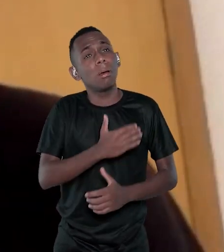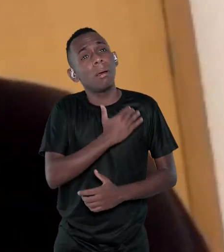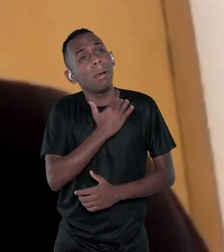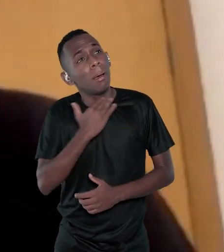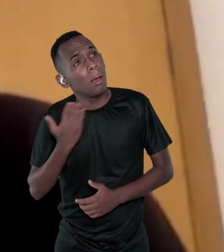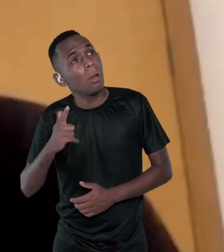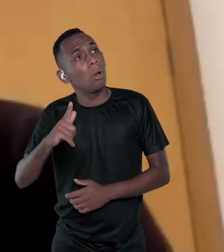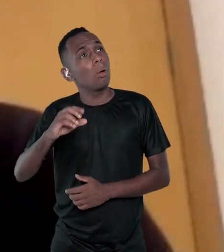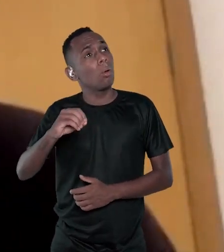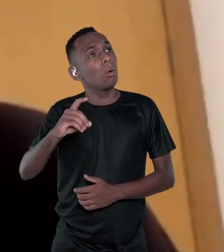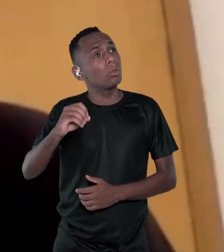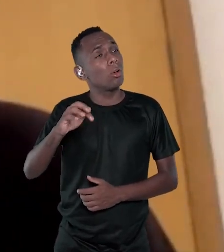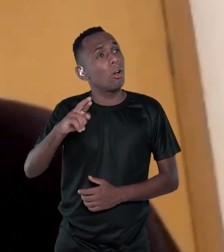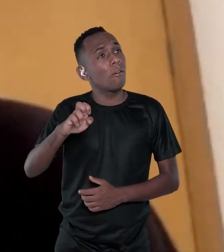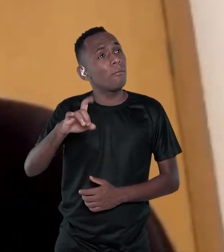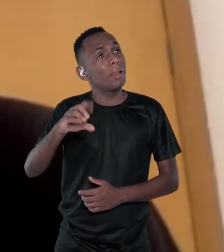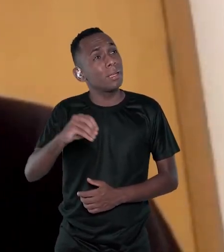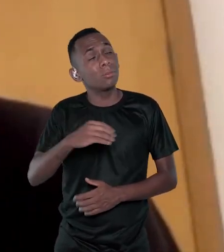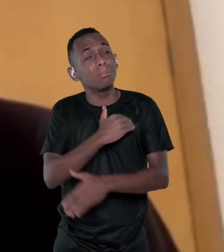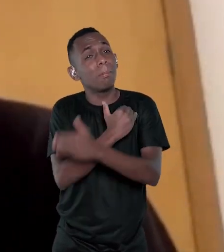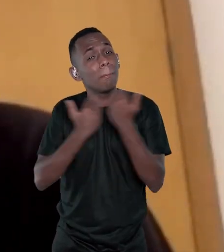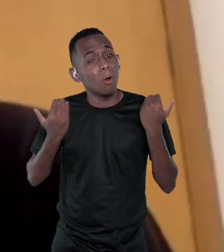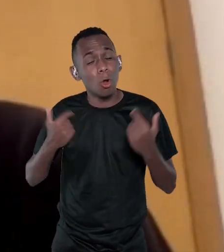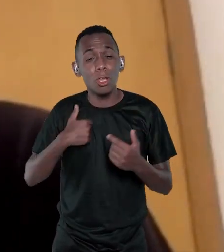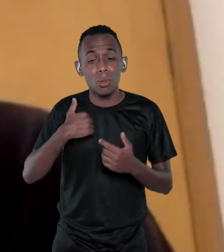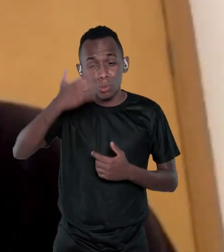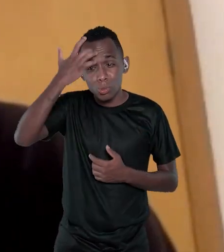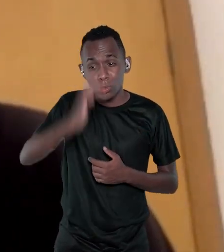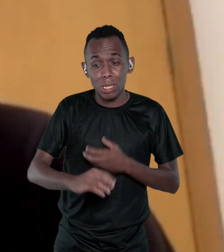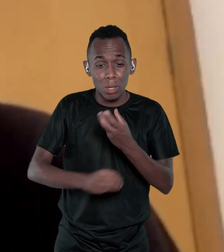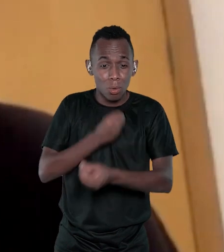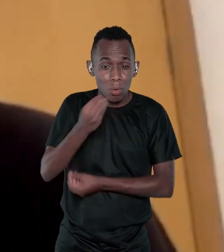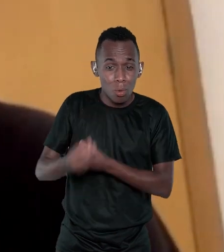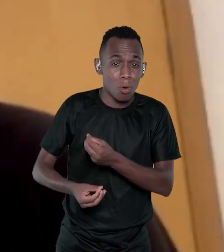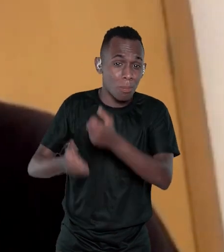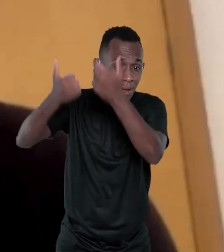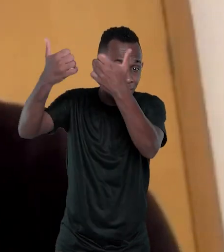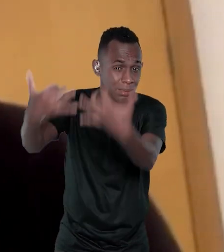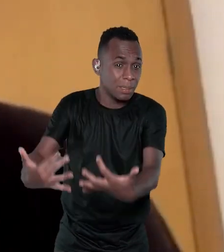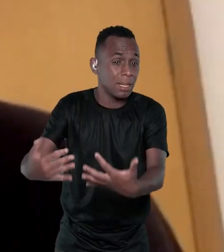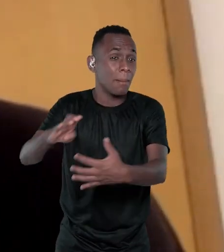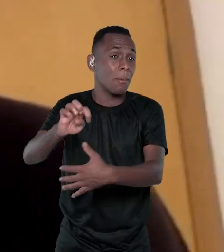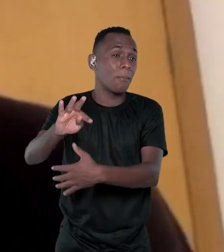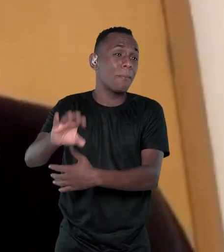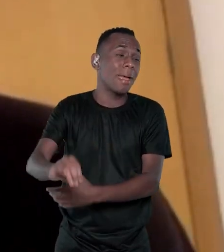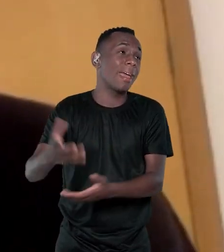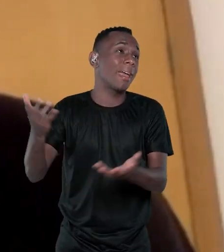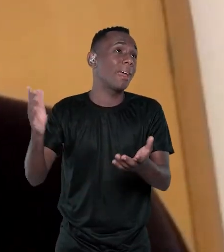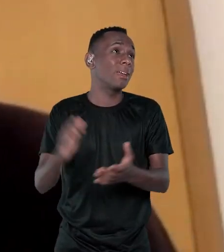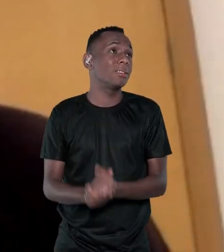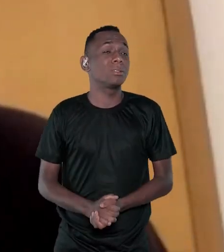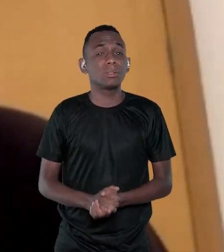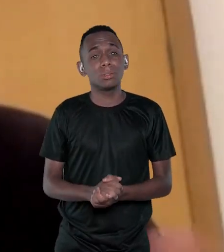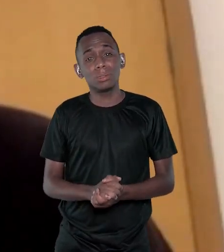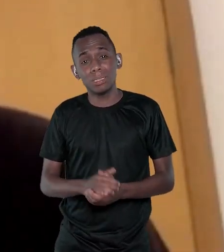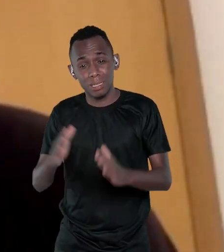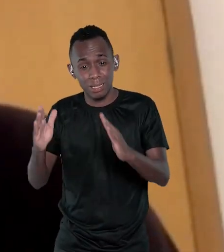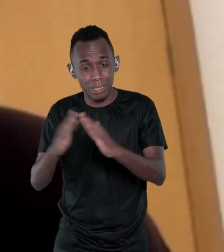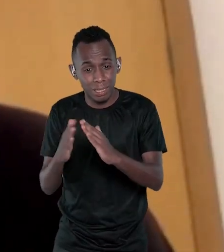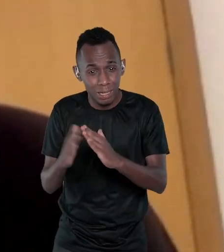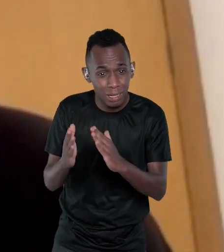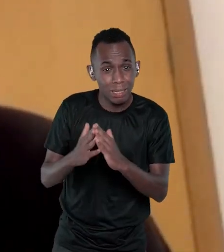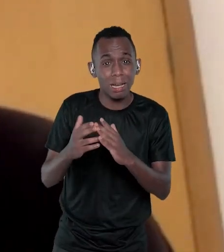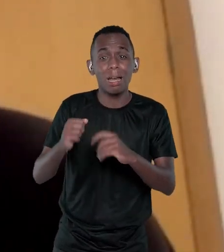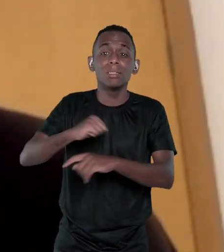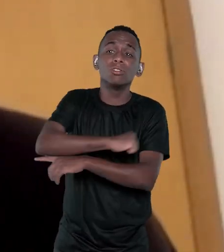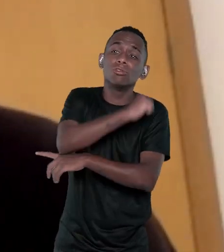ajuda, morreu o Godofredo, e eu estou aqui sem saber como é que eu falo isso com o Beto. Ele está aqui